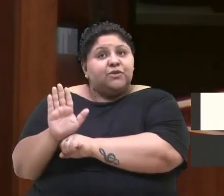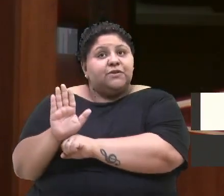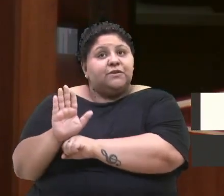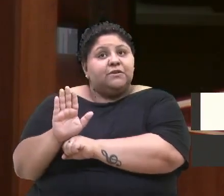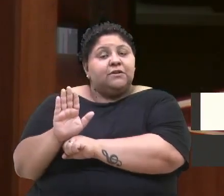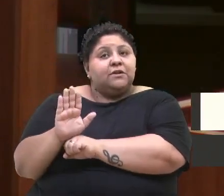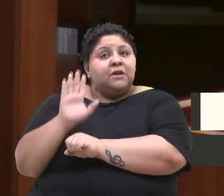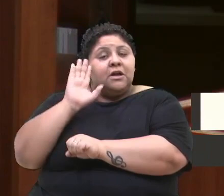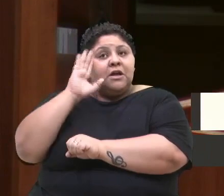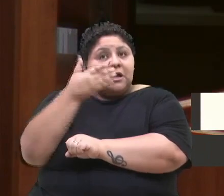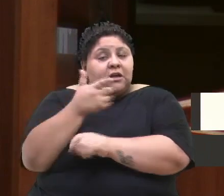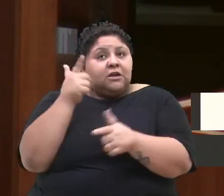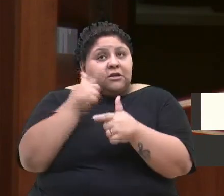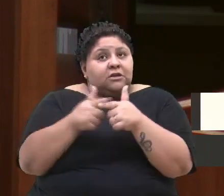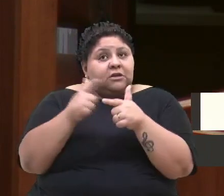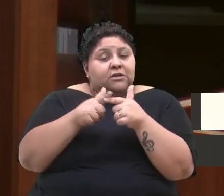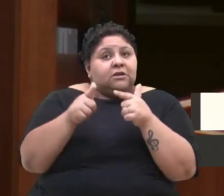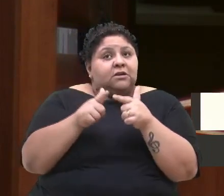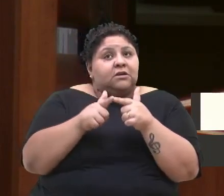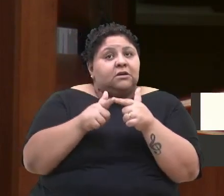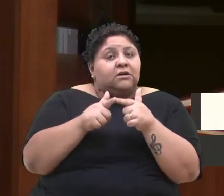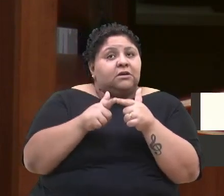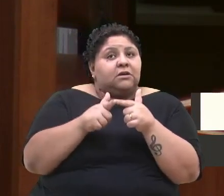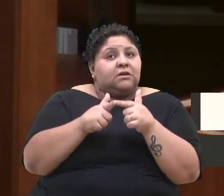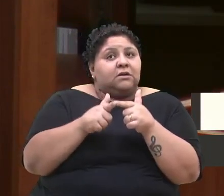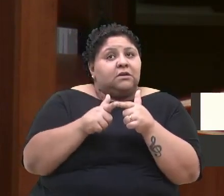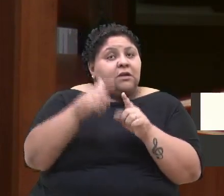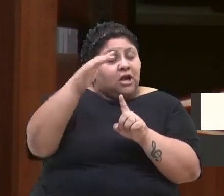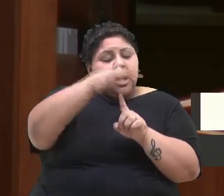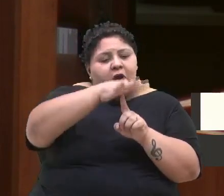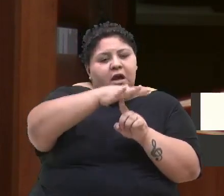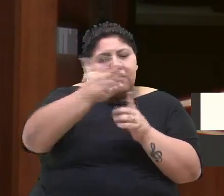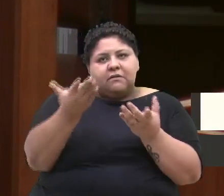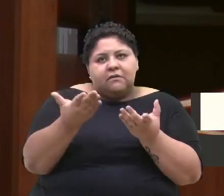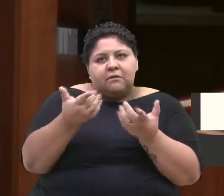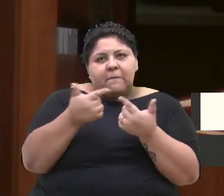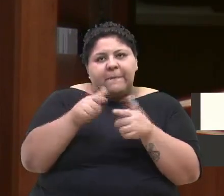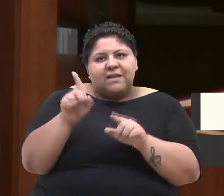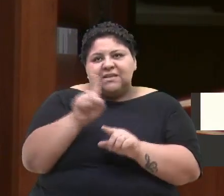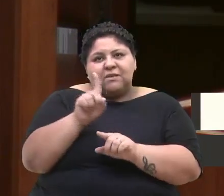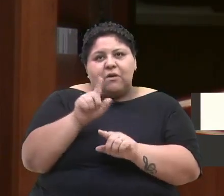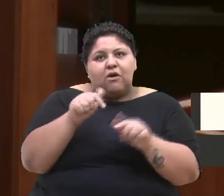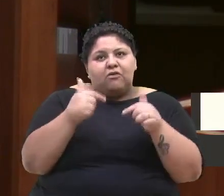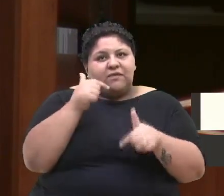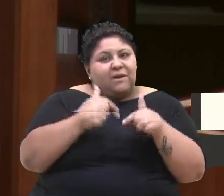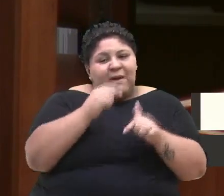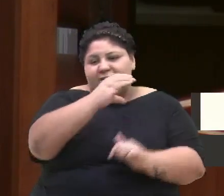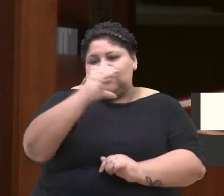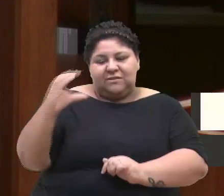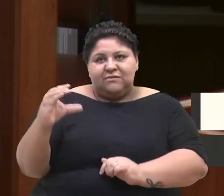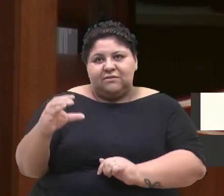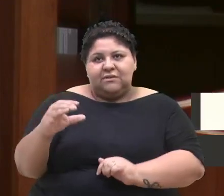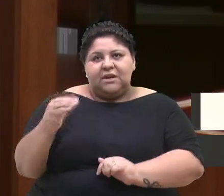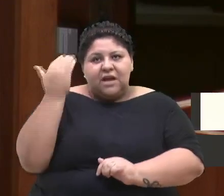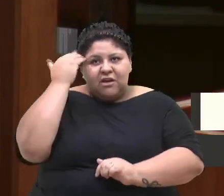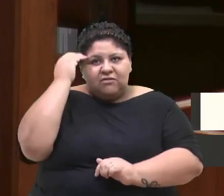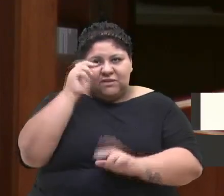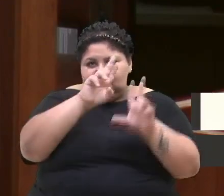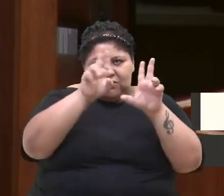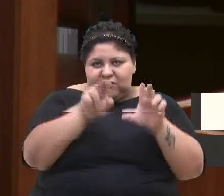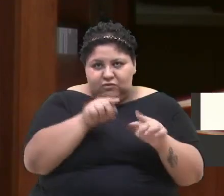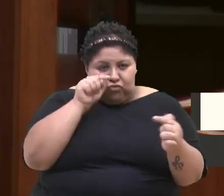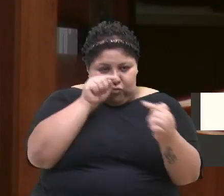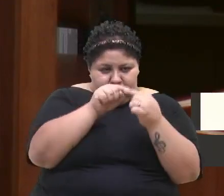aquele problema de uma praça que ele meio que dá conta disso. Mas não é a função do cargo comissionado. Eu sei que não é o assunto objetivo